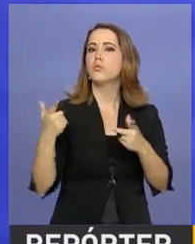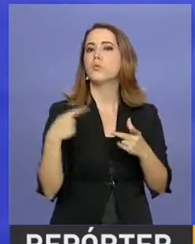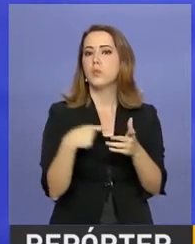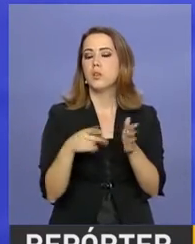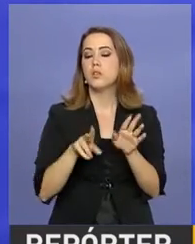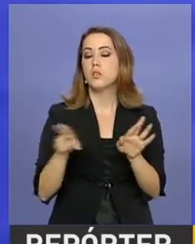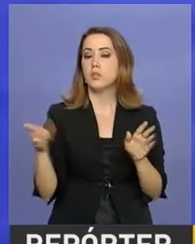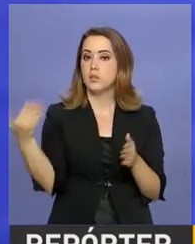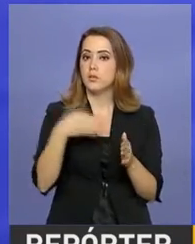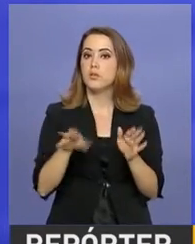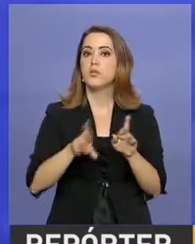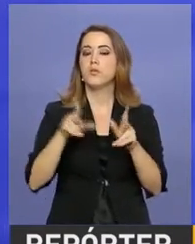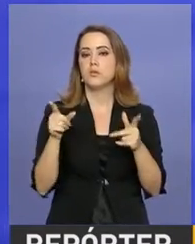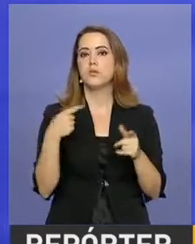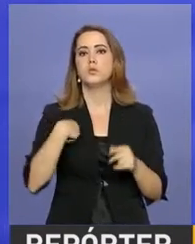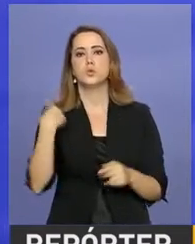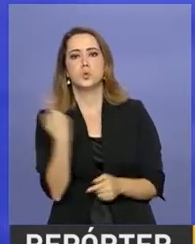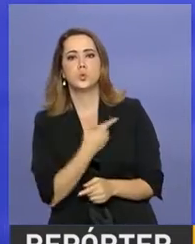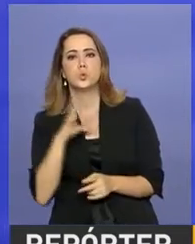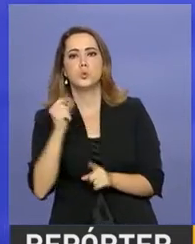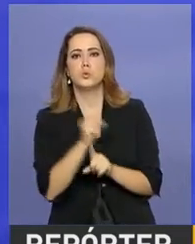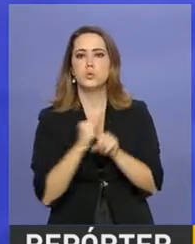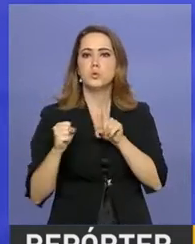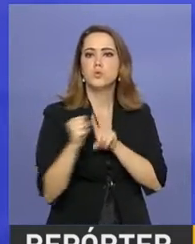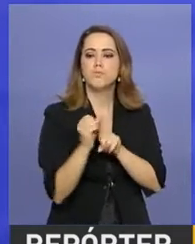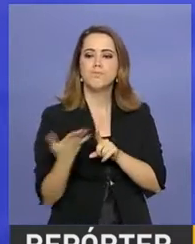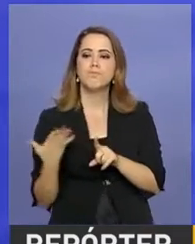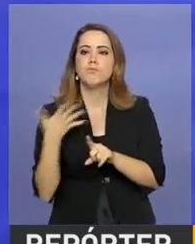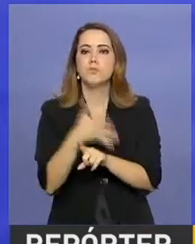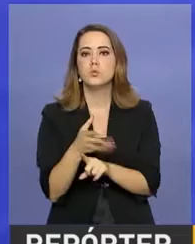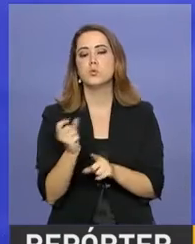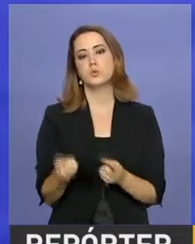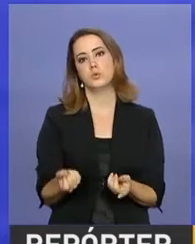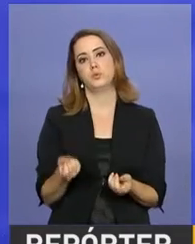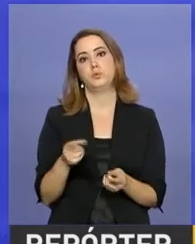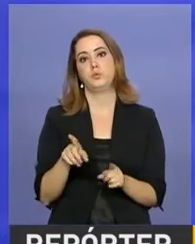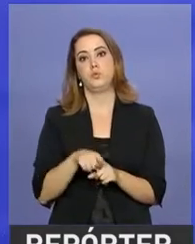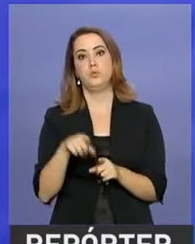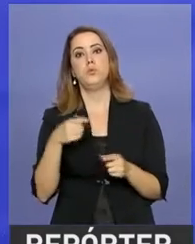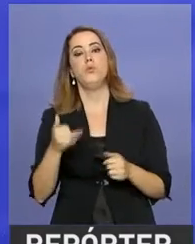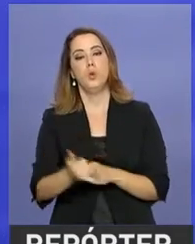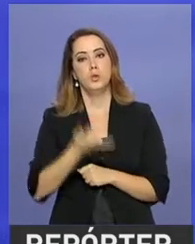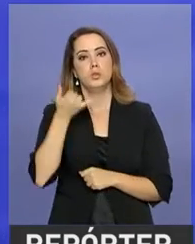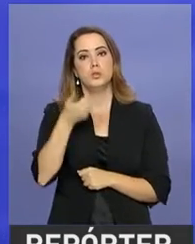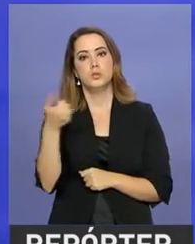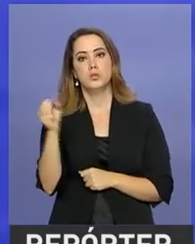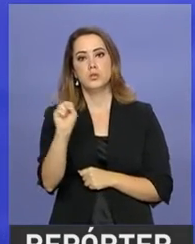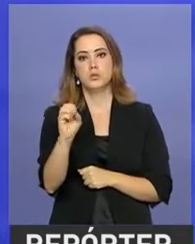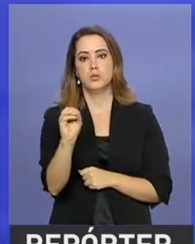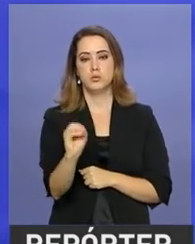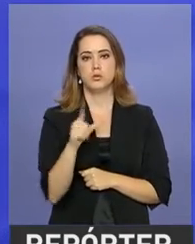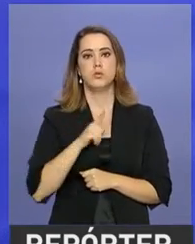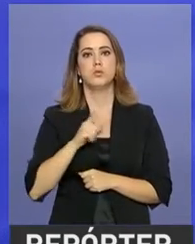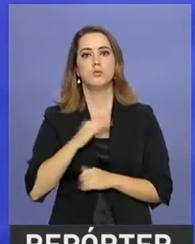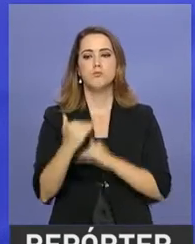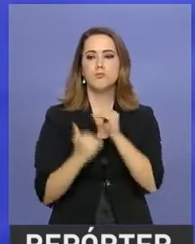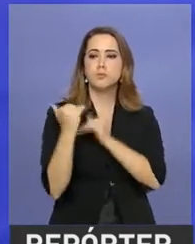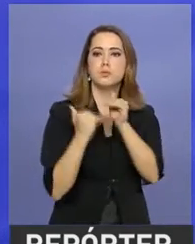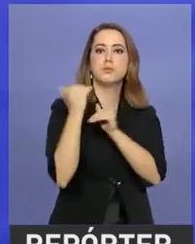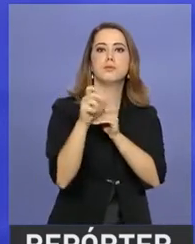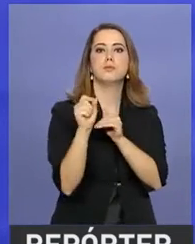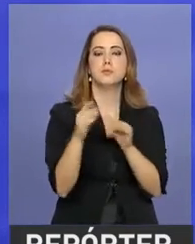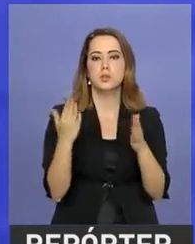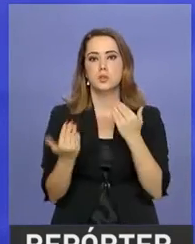E hoje a gente vê toda a sociedade se engajando, se envolvendo. Então, o Disque 180 aumentou bastante de 2015